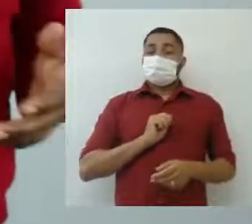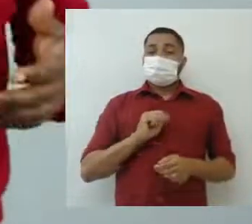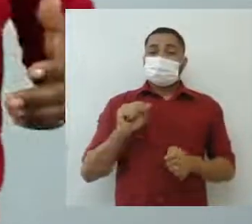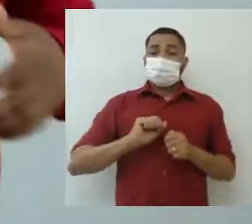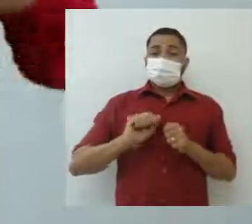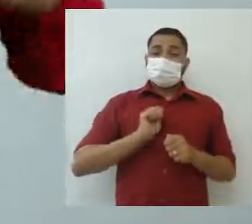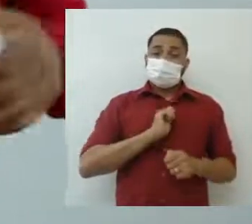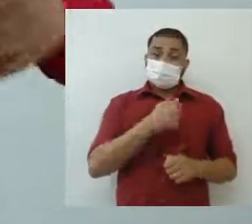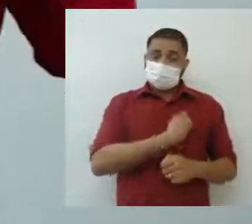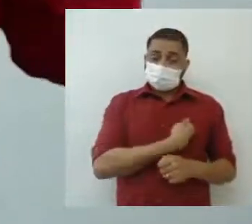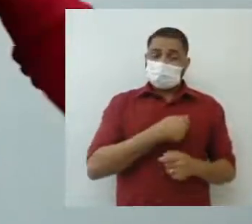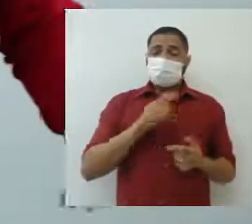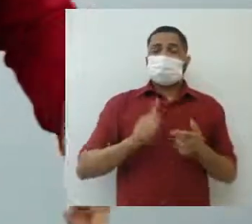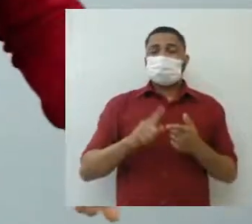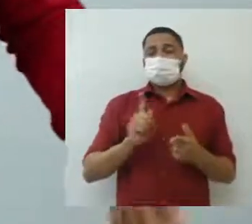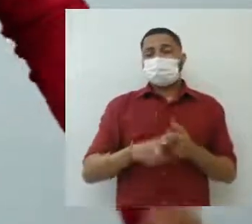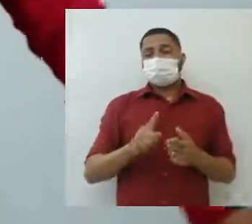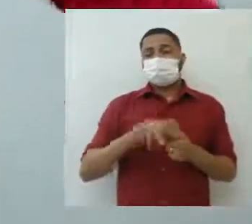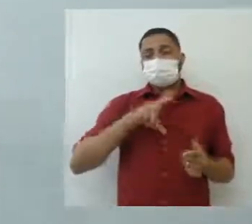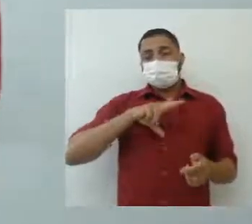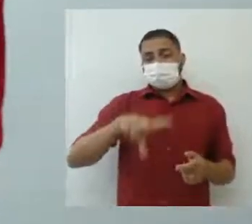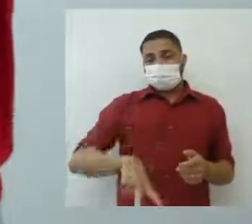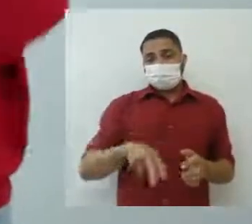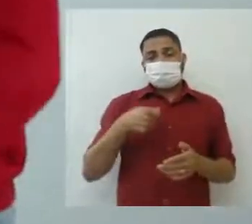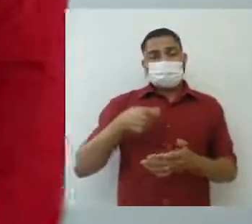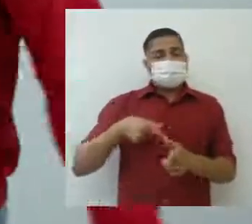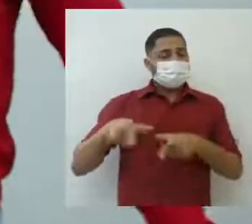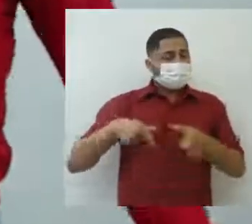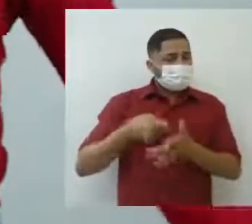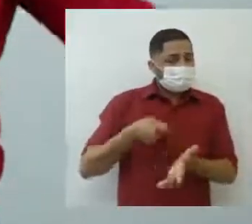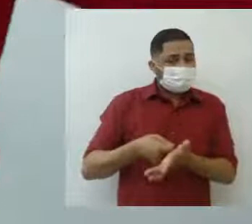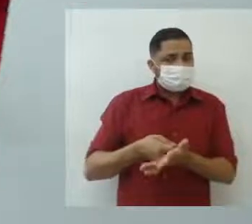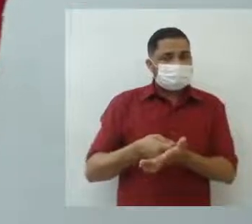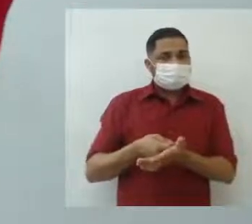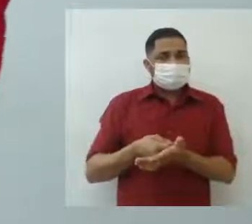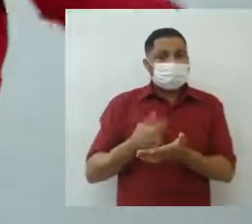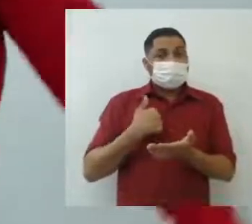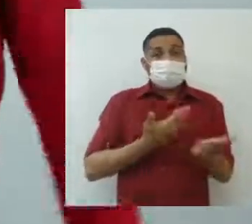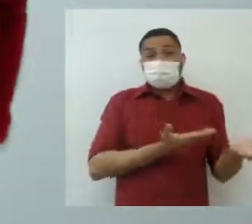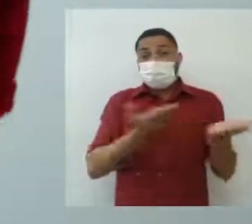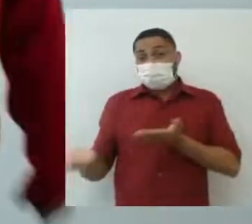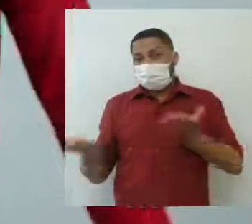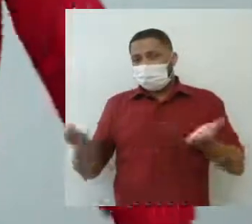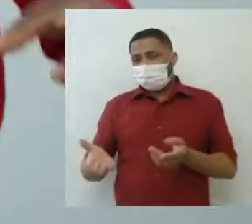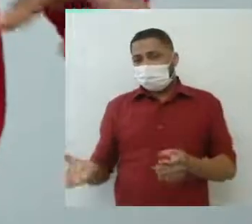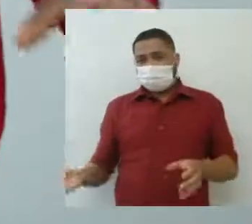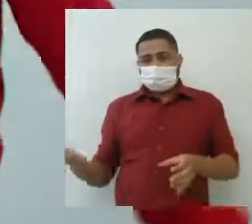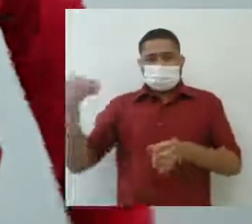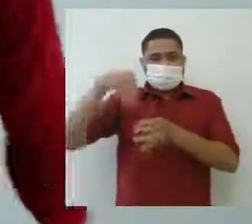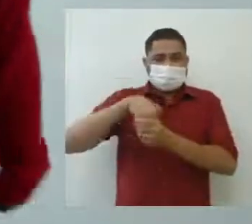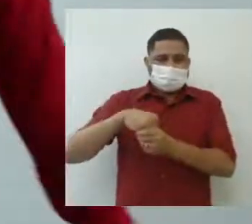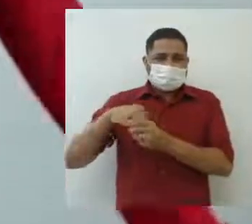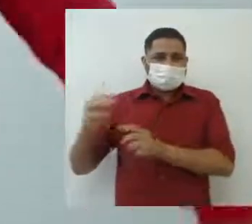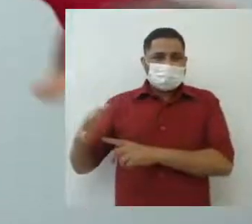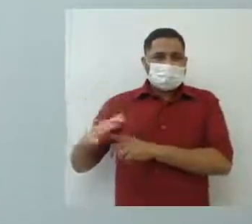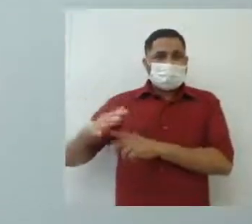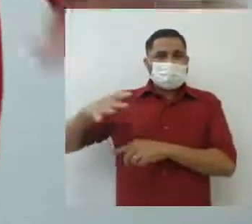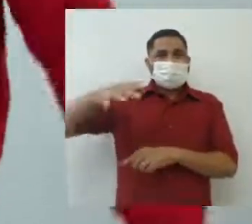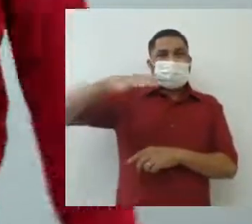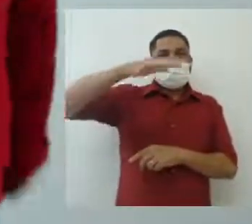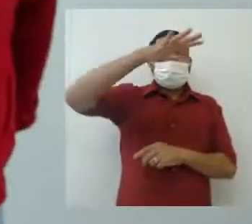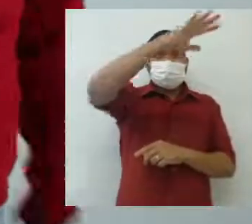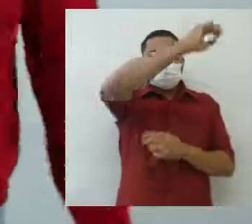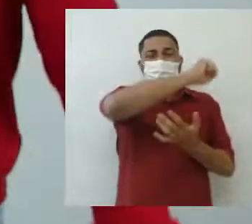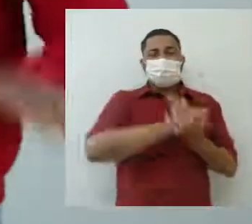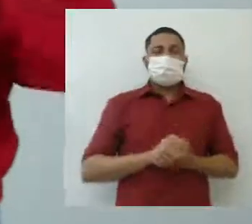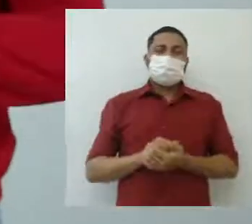não é isso, no trabalho forçado. Então eu vos convido agora a entrarem na nossa nave da história para a gente discutir um